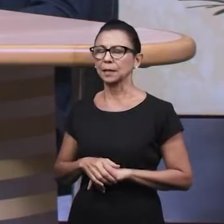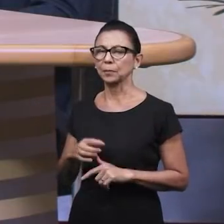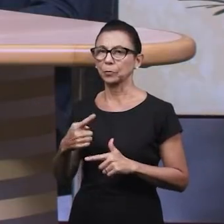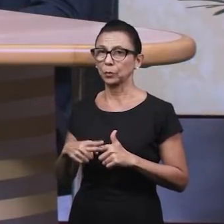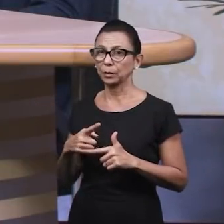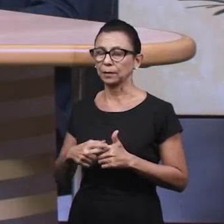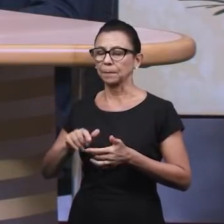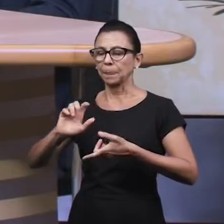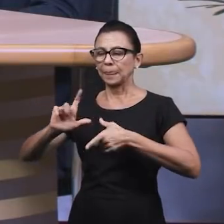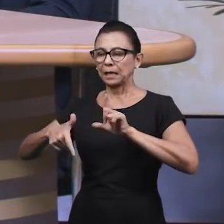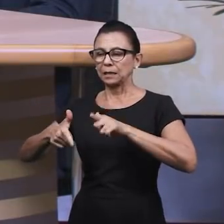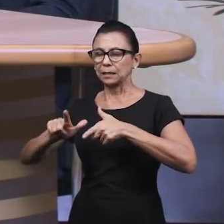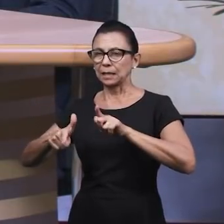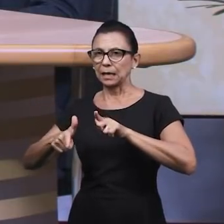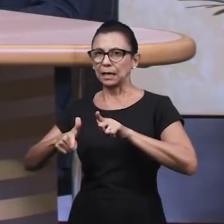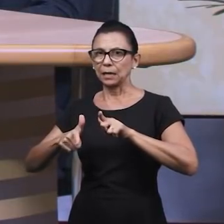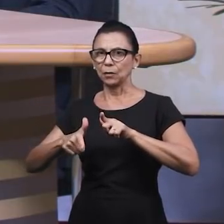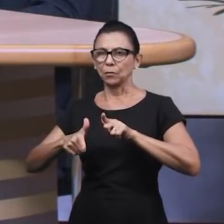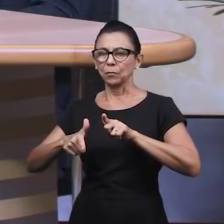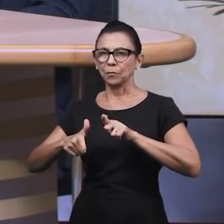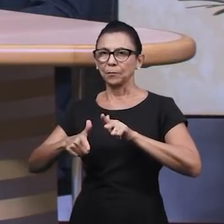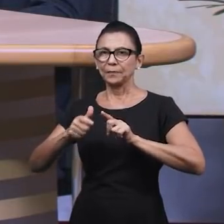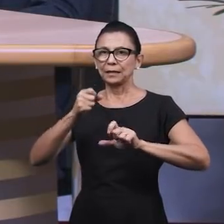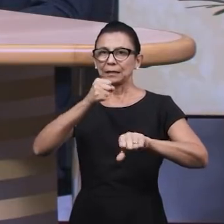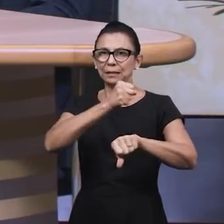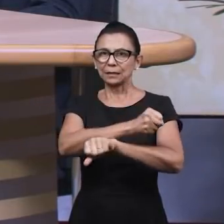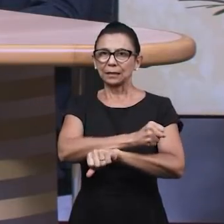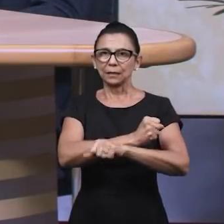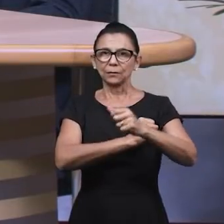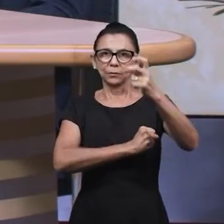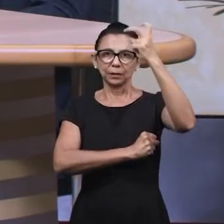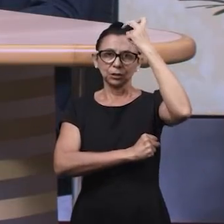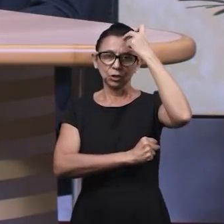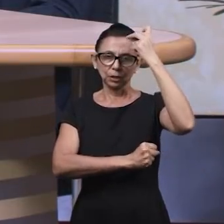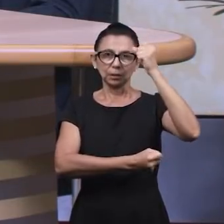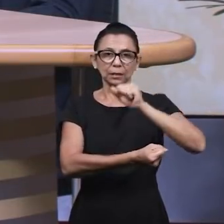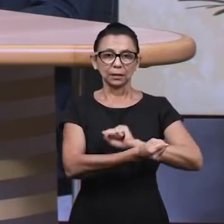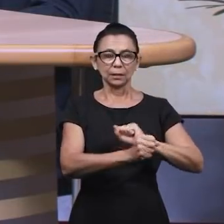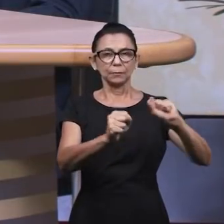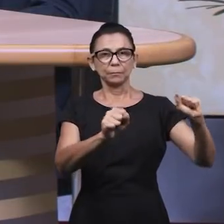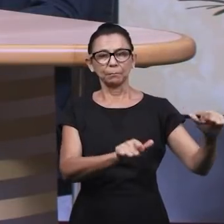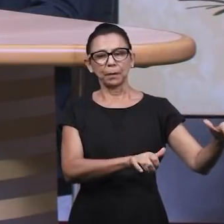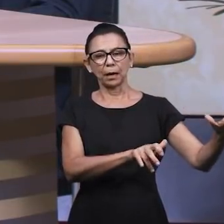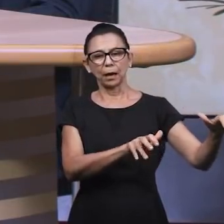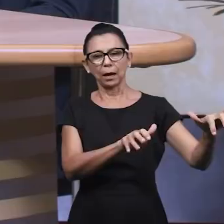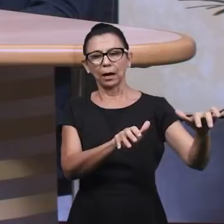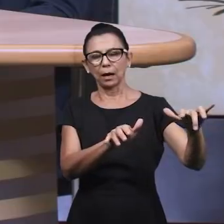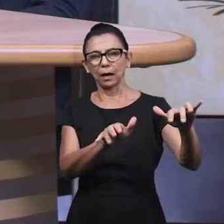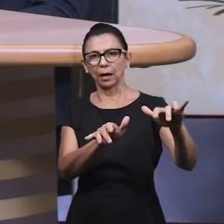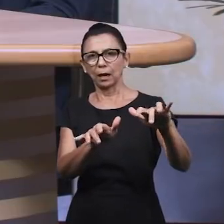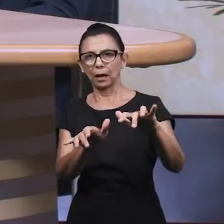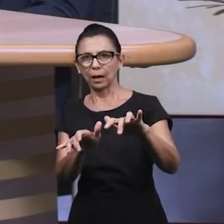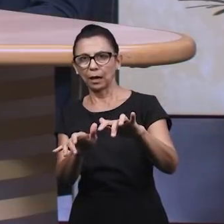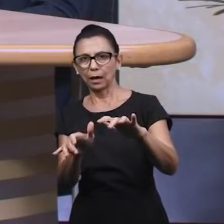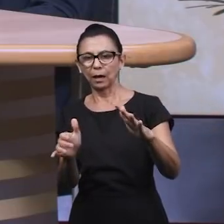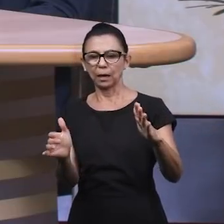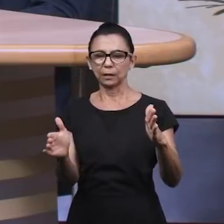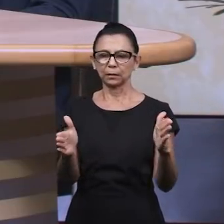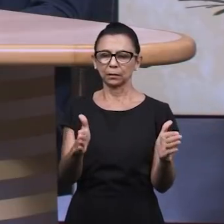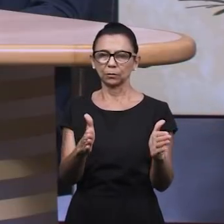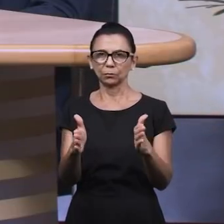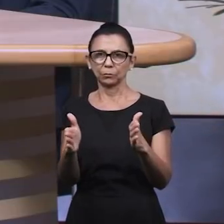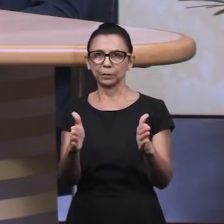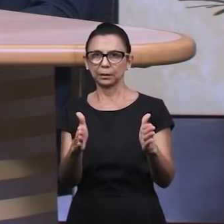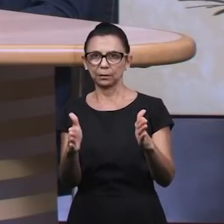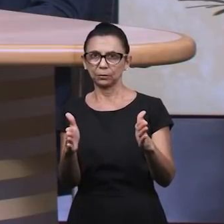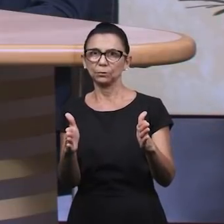sai do Egito, entra na Terra Prometida e há um lapso de tempo entre